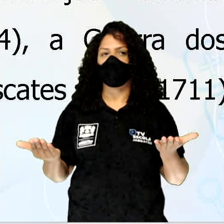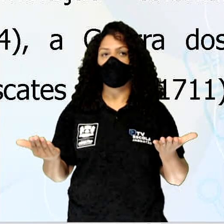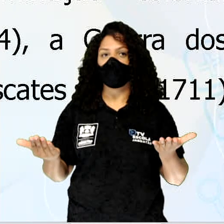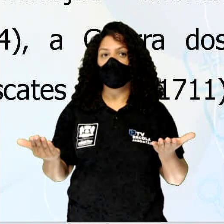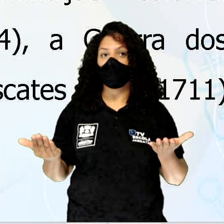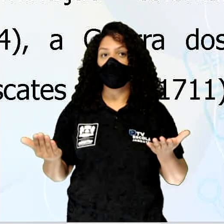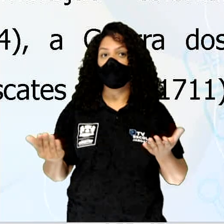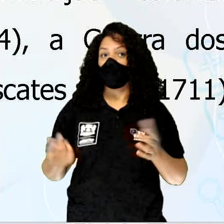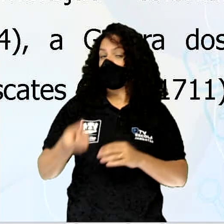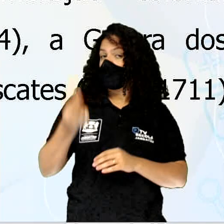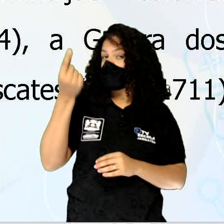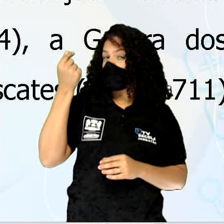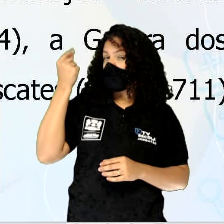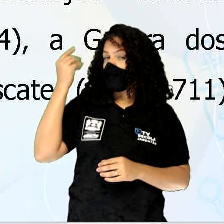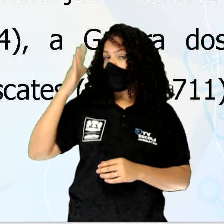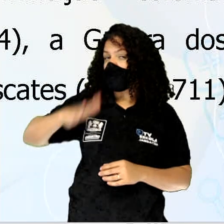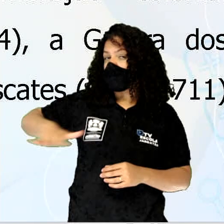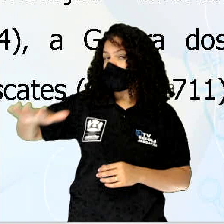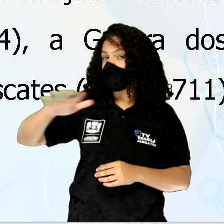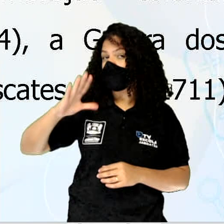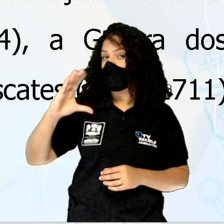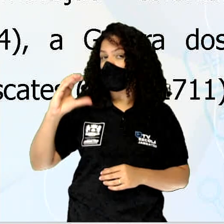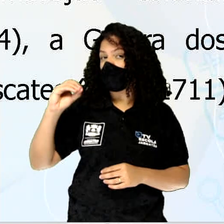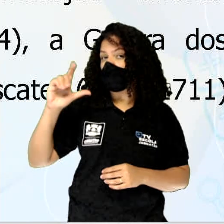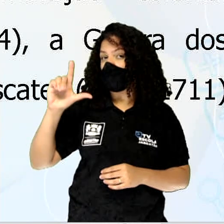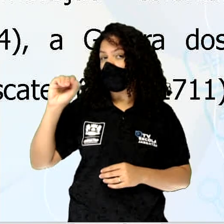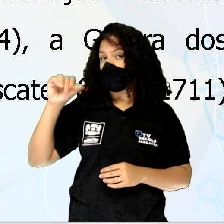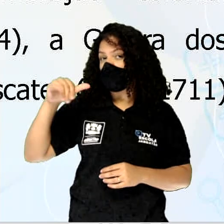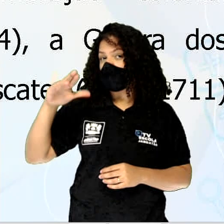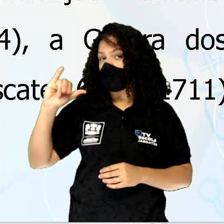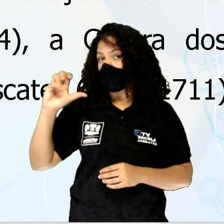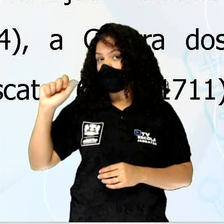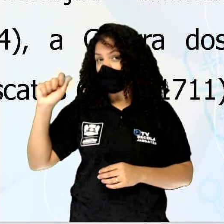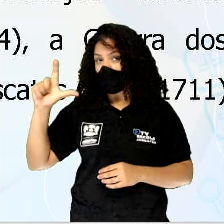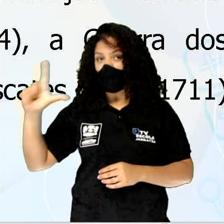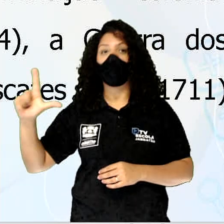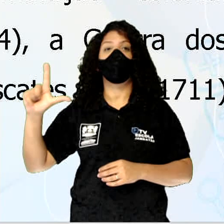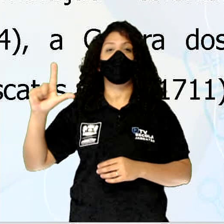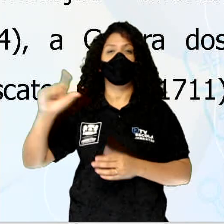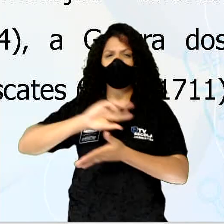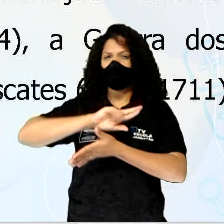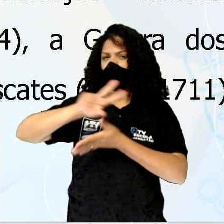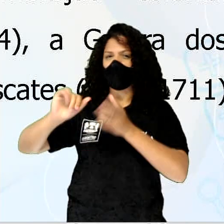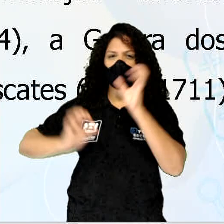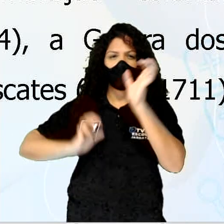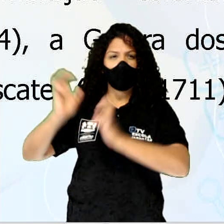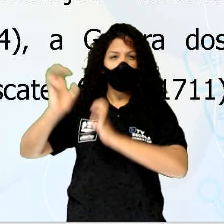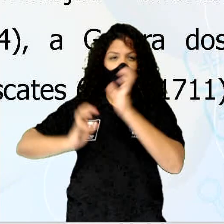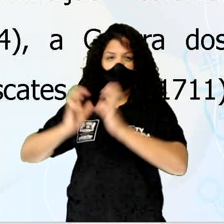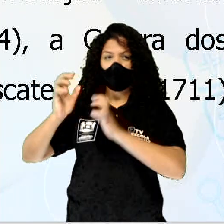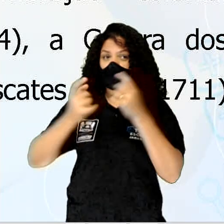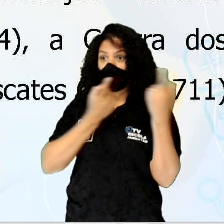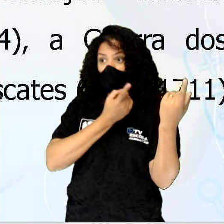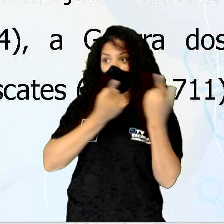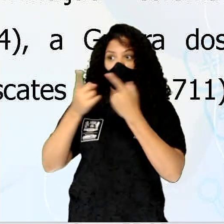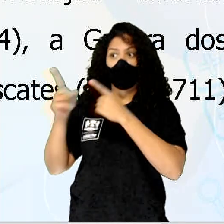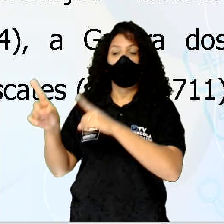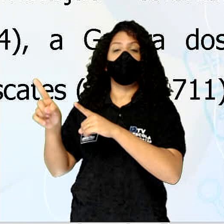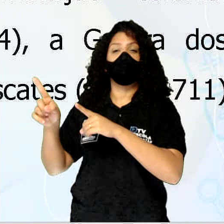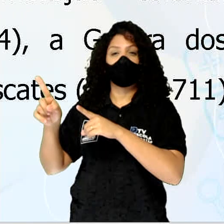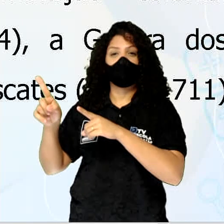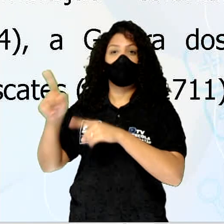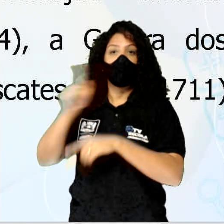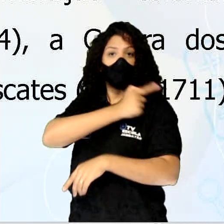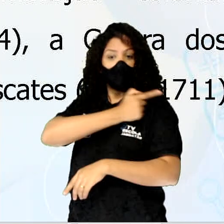época colonial, diversos conflitos opuseram-se à população da colônia, ao governo português,